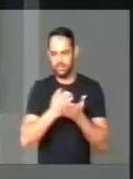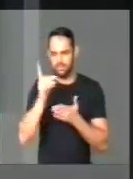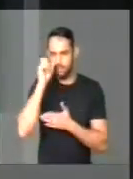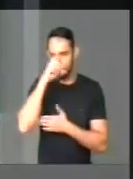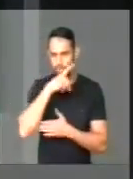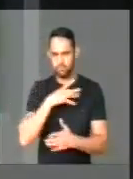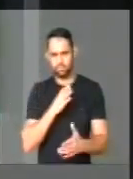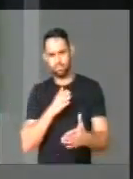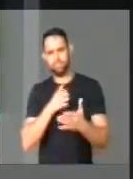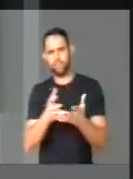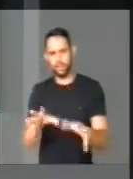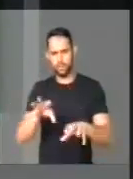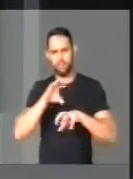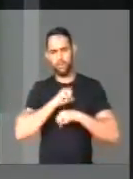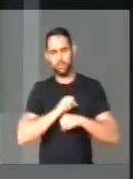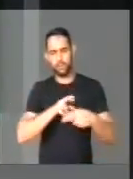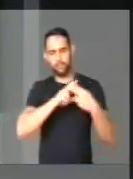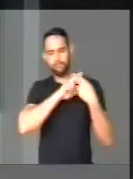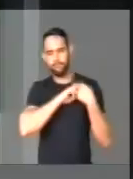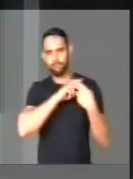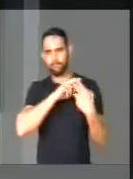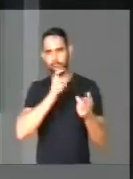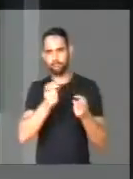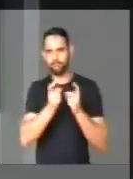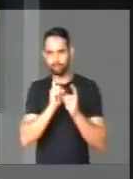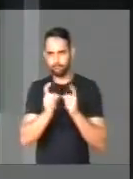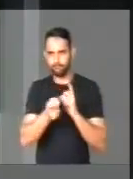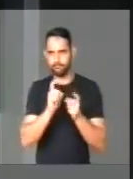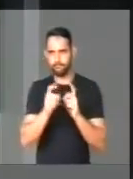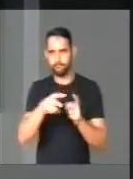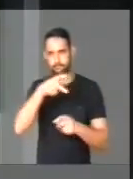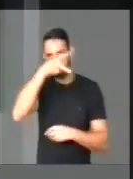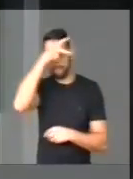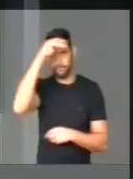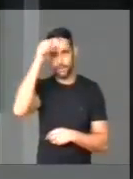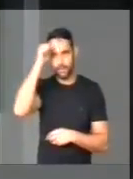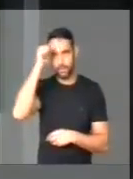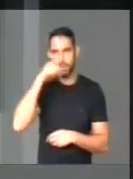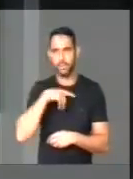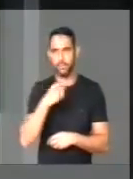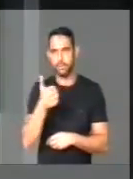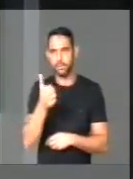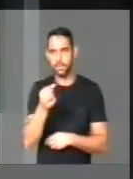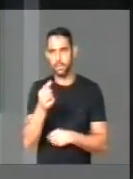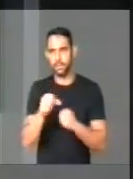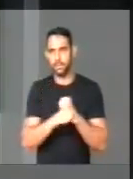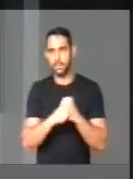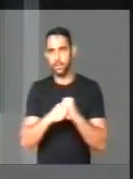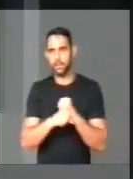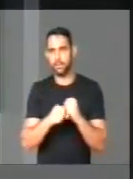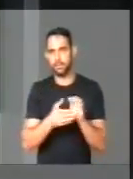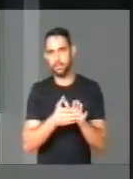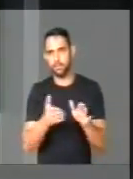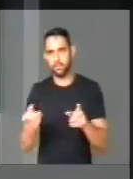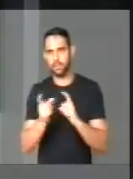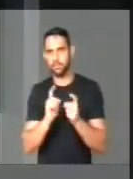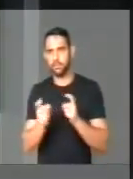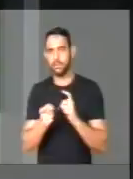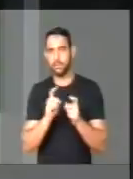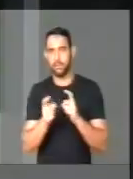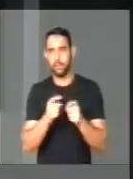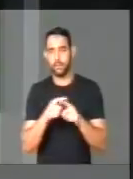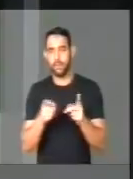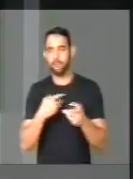do choque de pegar uma administração que veio praticamente de 16 anos, foram 4 mandatos seguidos de uma administração